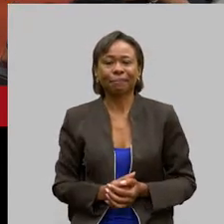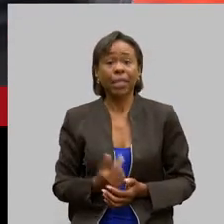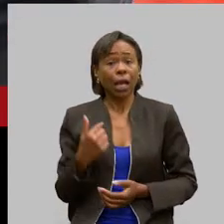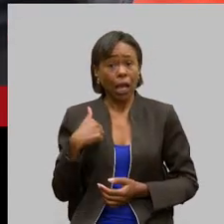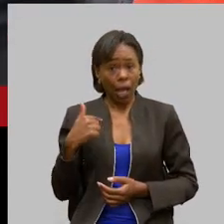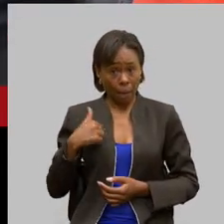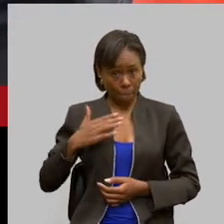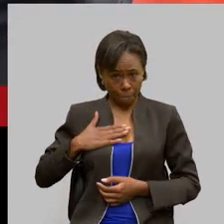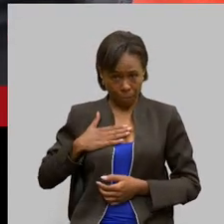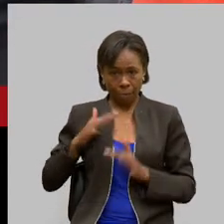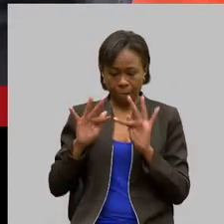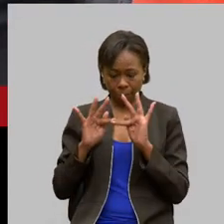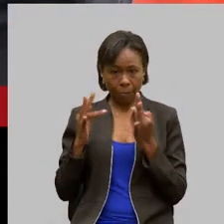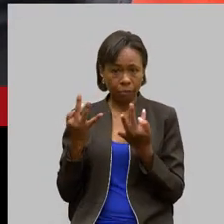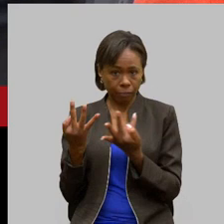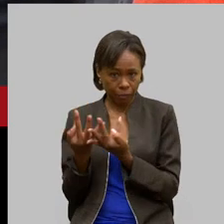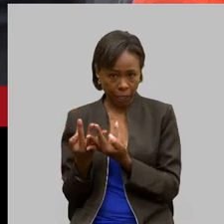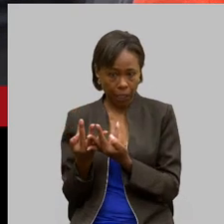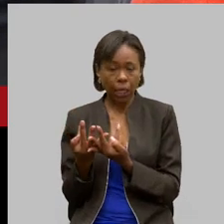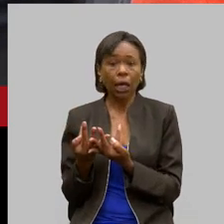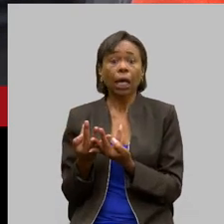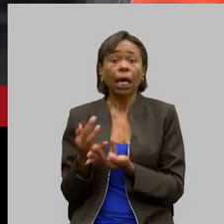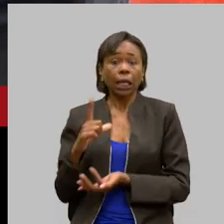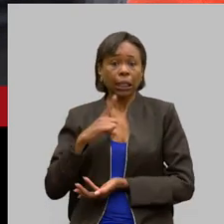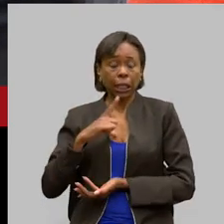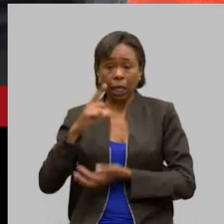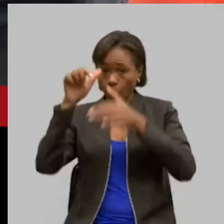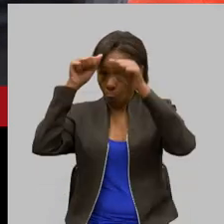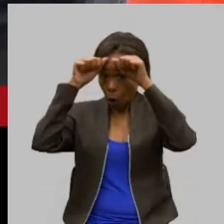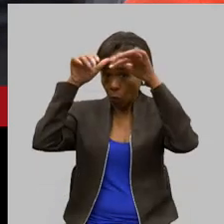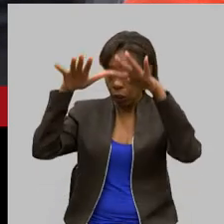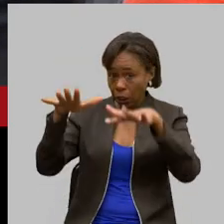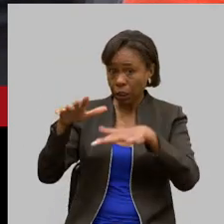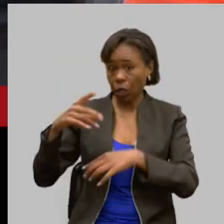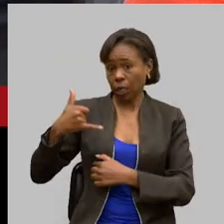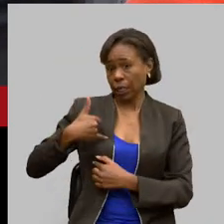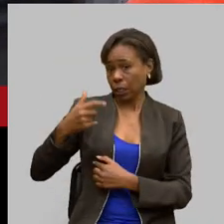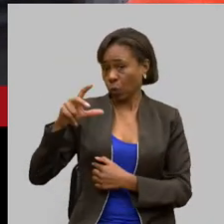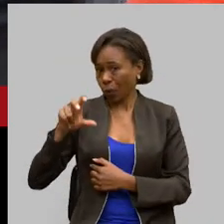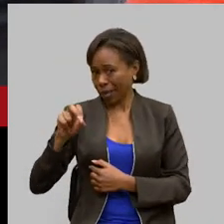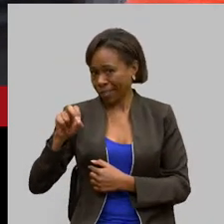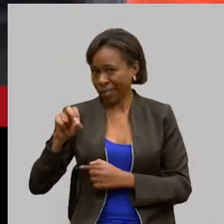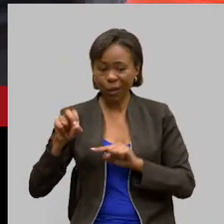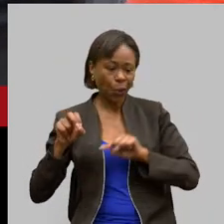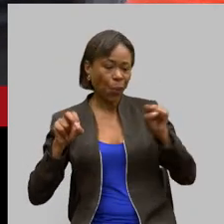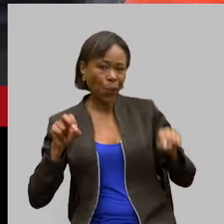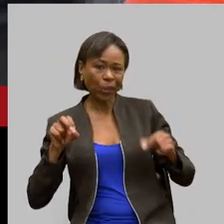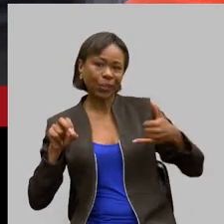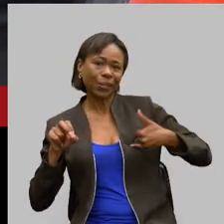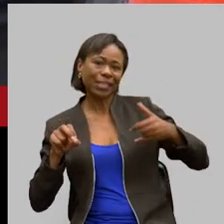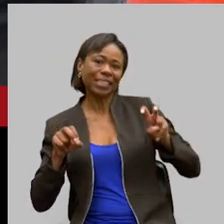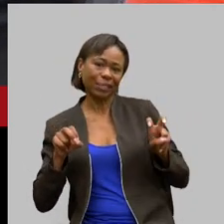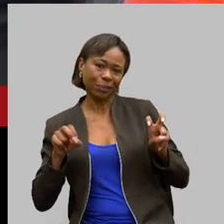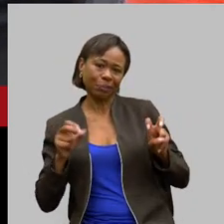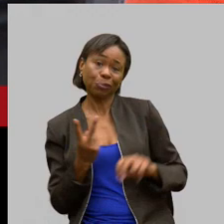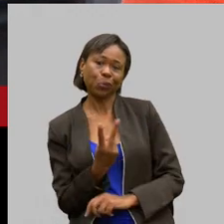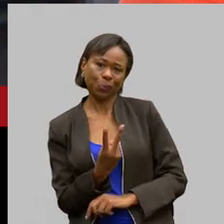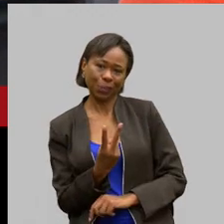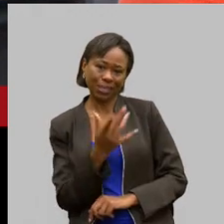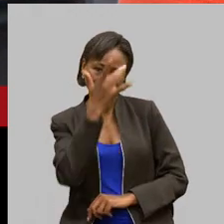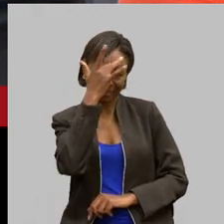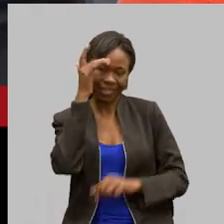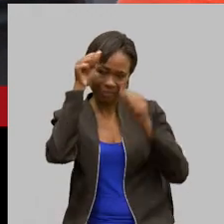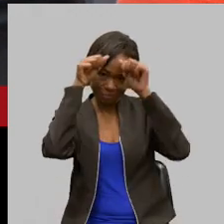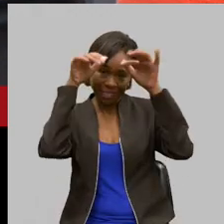fam e que tem um autista com 50 anos e outro com 5 anos de idade E aí a gente tem um recorte de um GAP